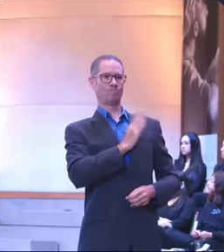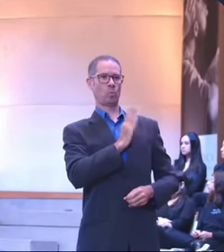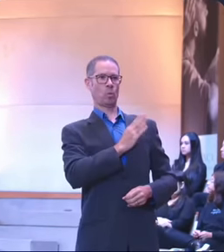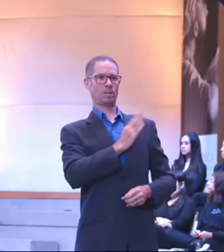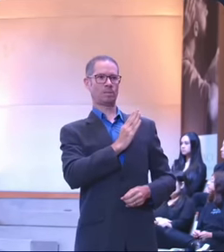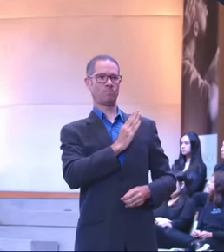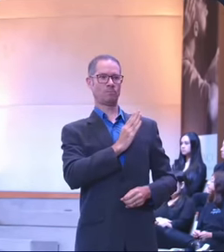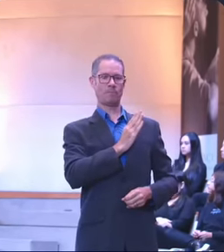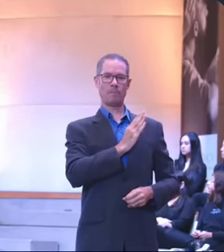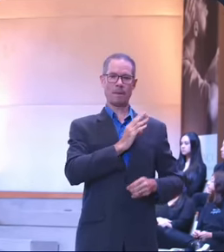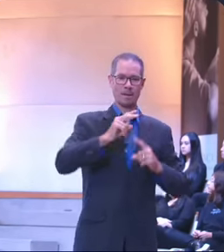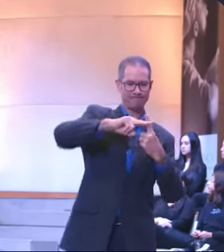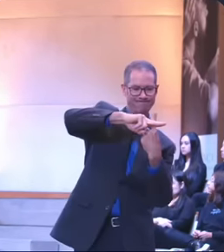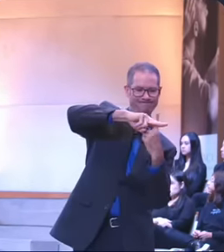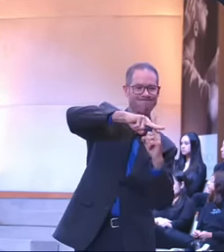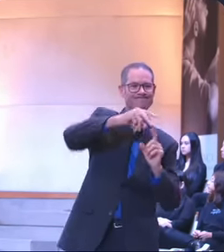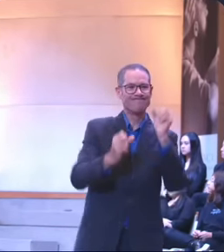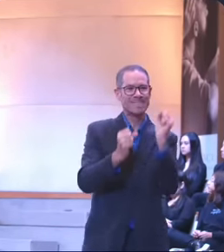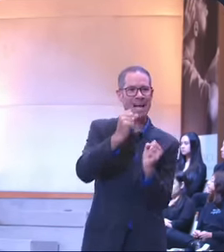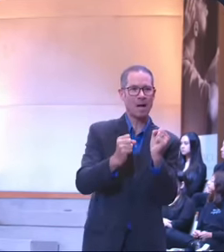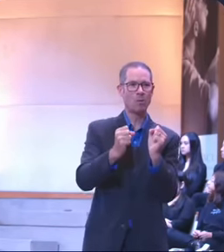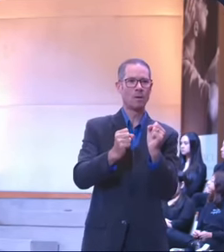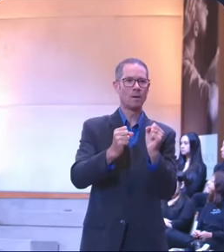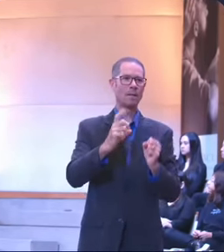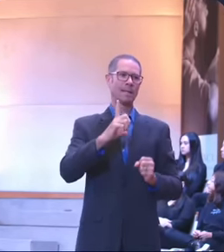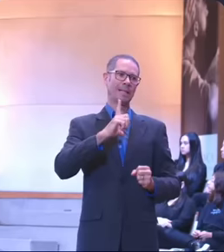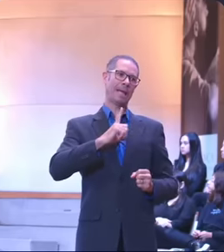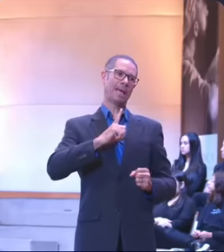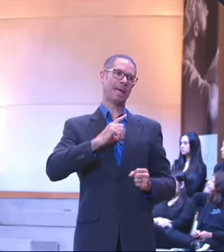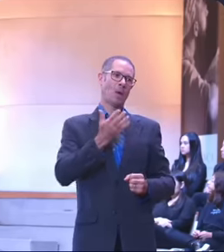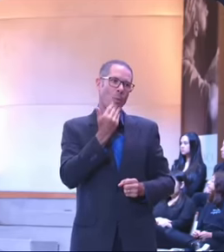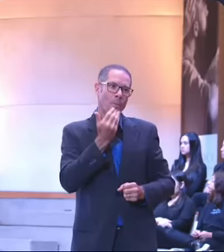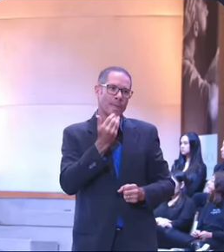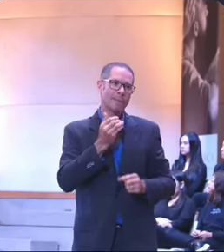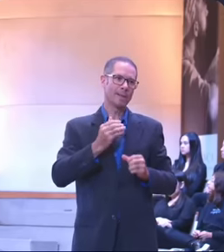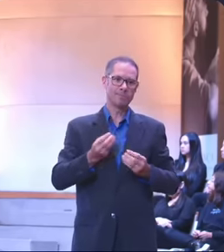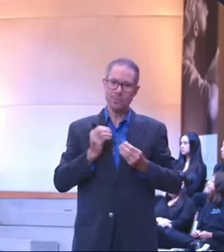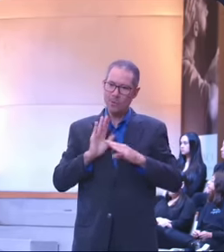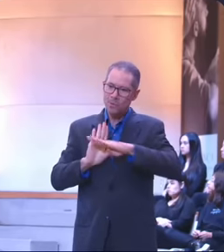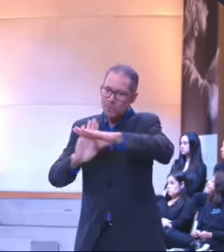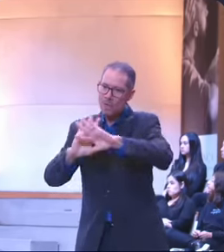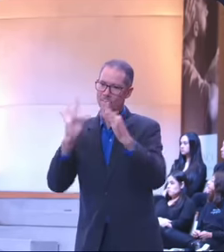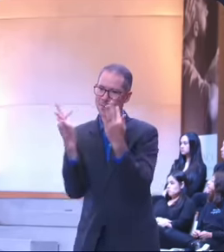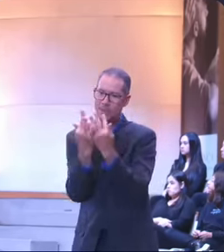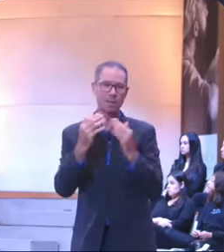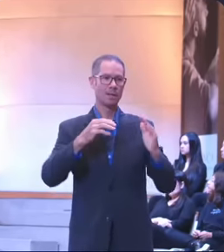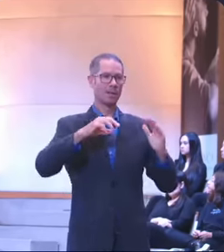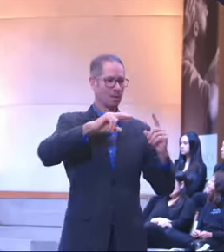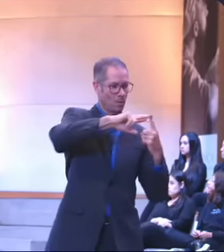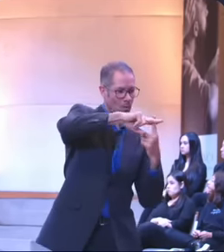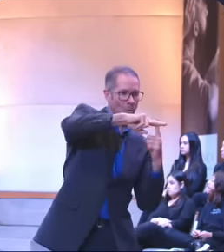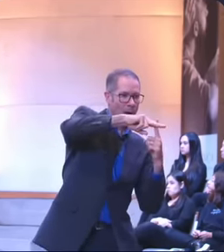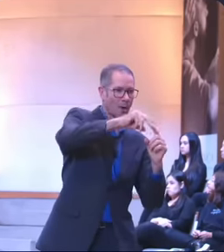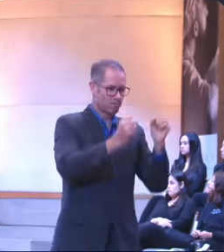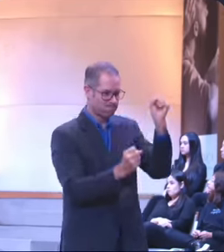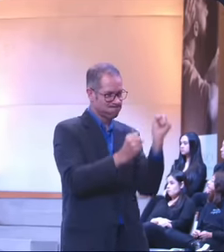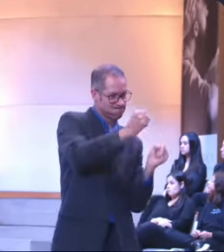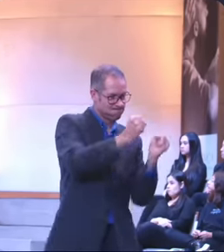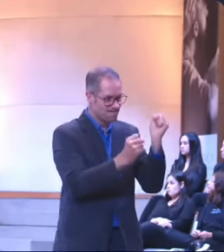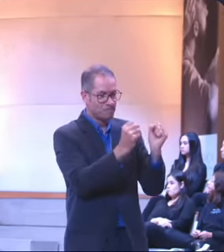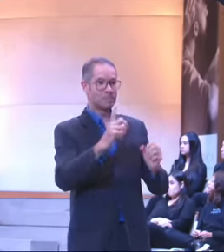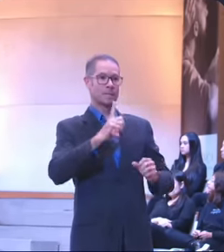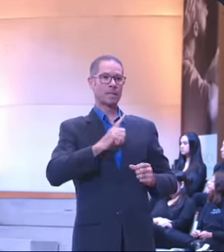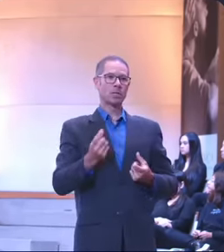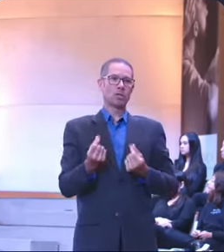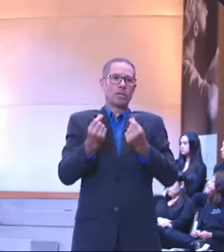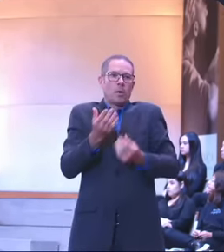consertar aquele carro. Para ele poder ter o sustento, enquanto o carro está sendo consertado, que eles tenham